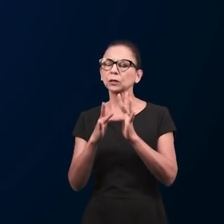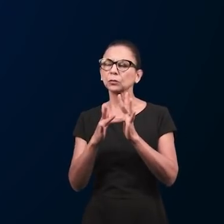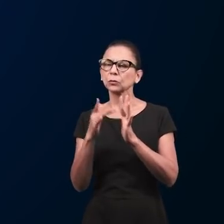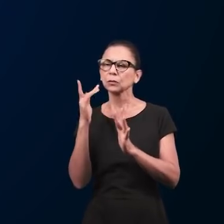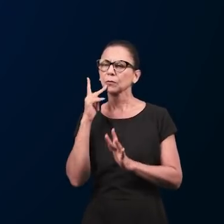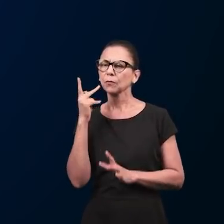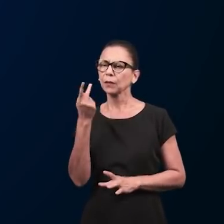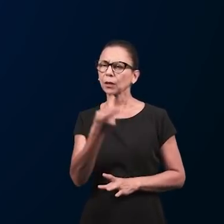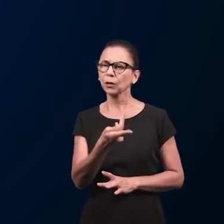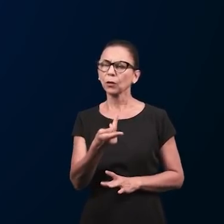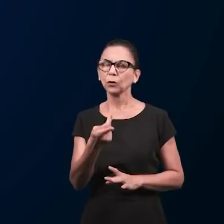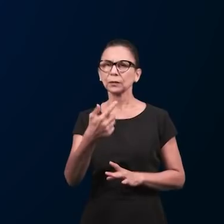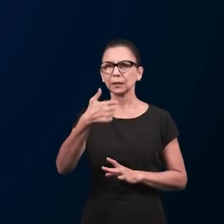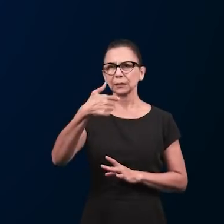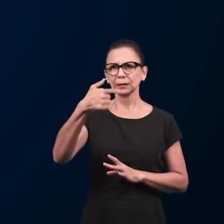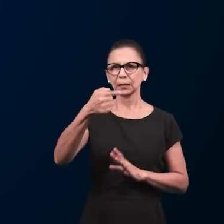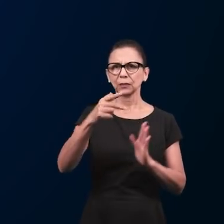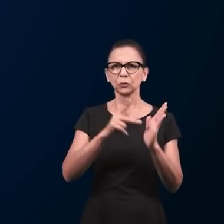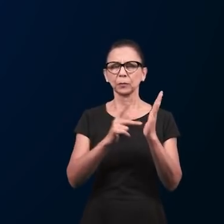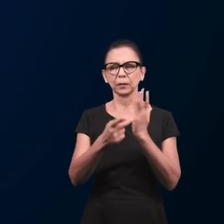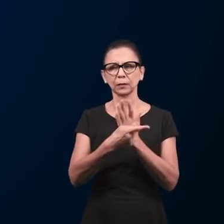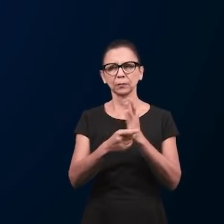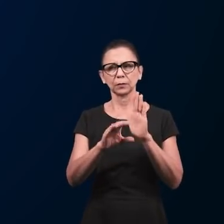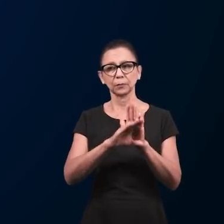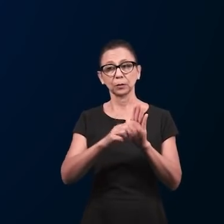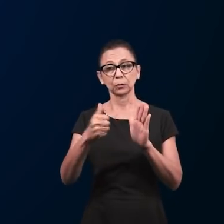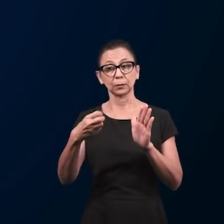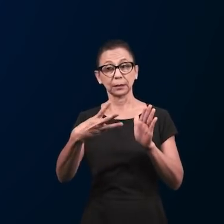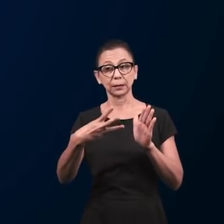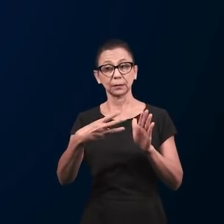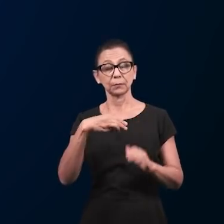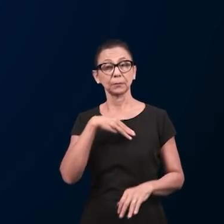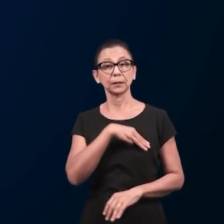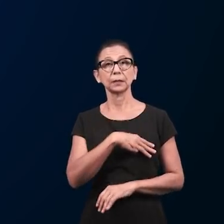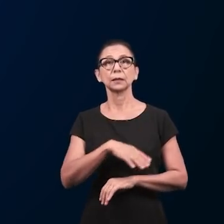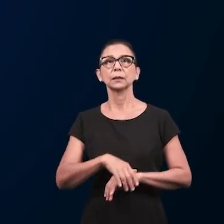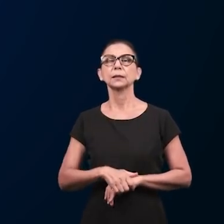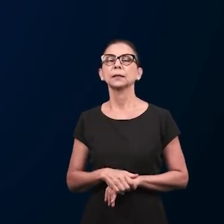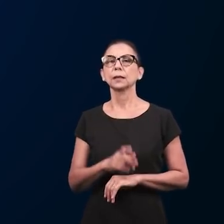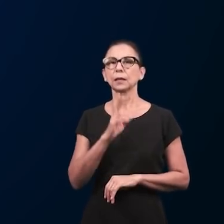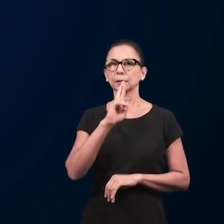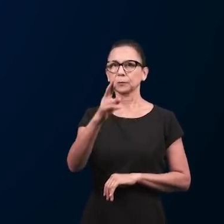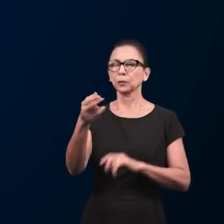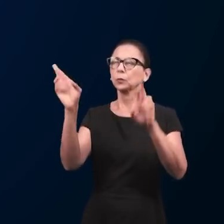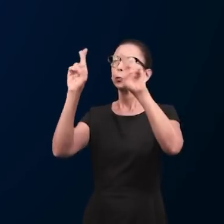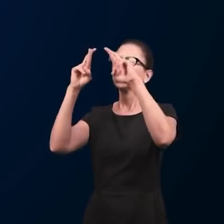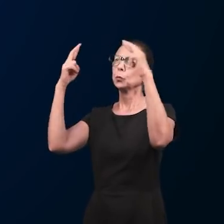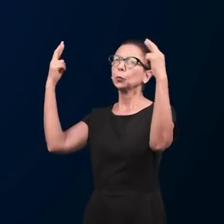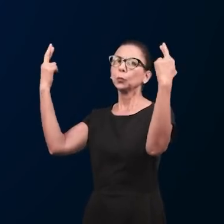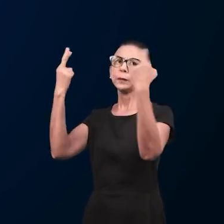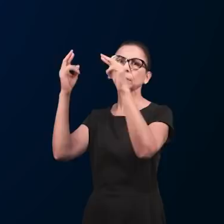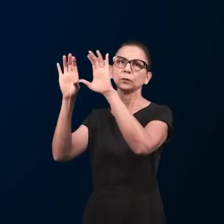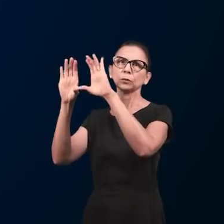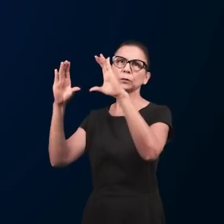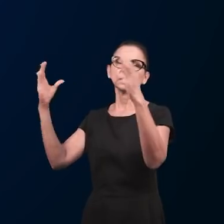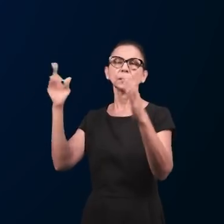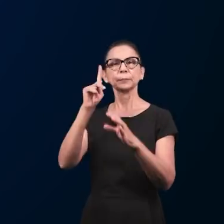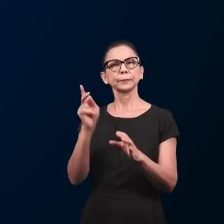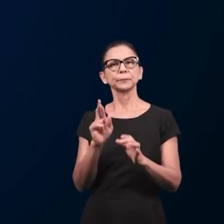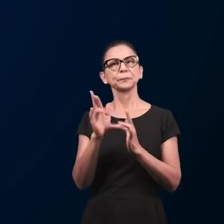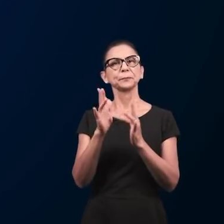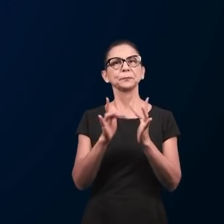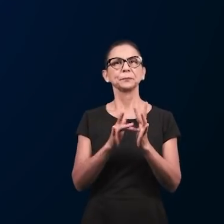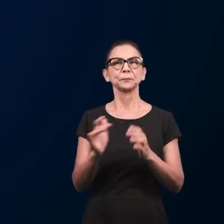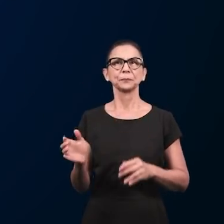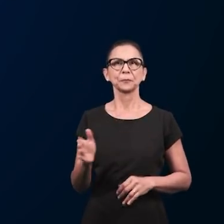Senhor Jesus nas 7 parábolas do capítulo 13 de Mateus? O reino dos céus.